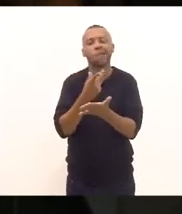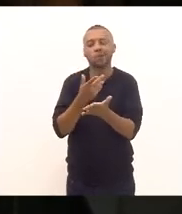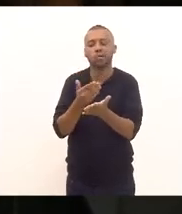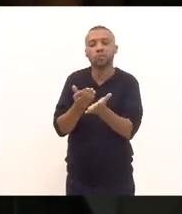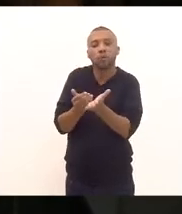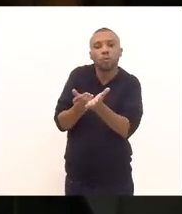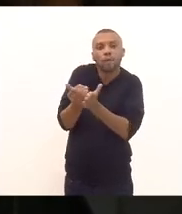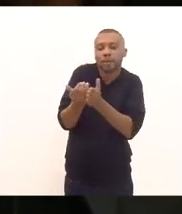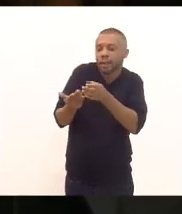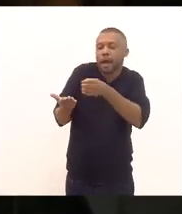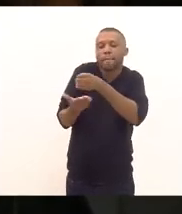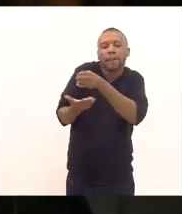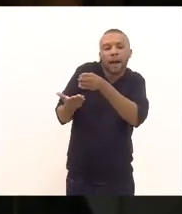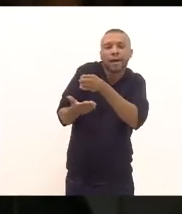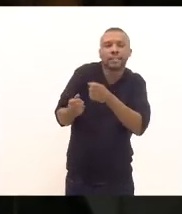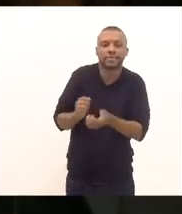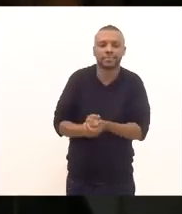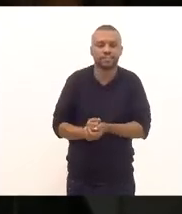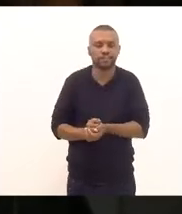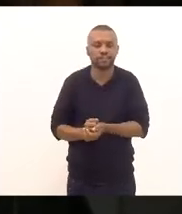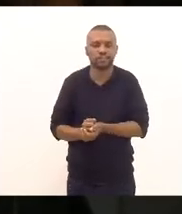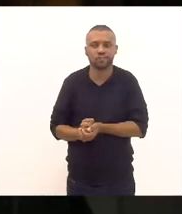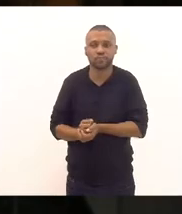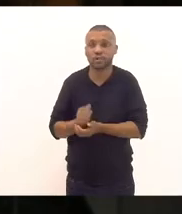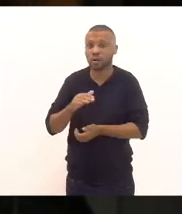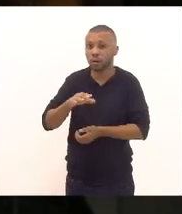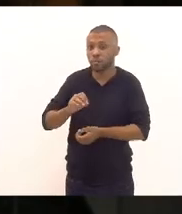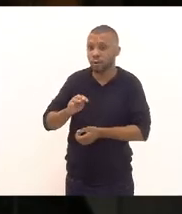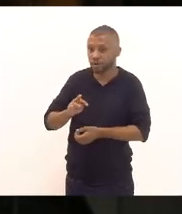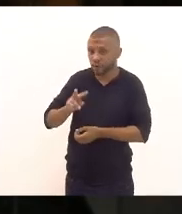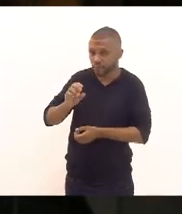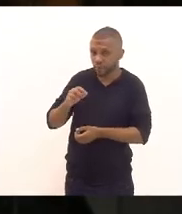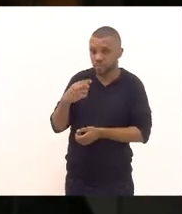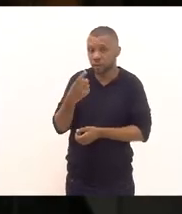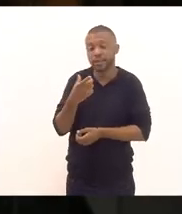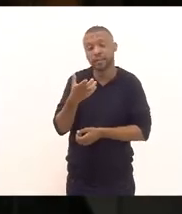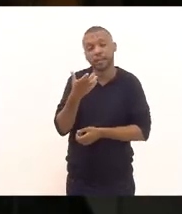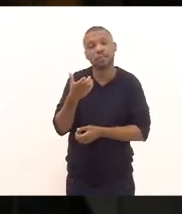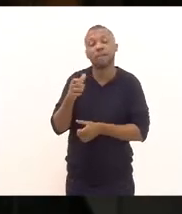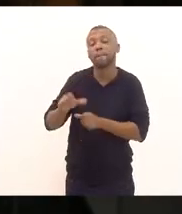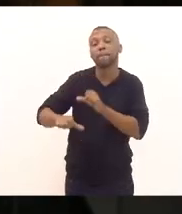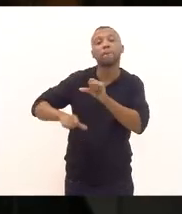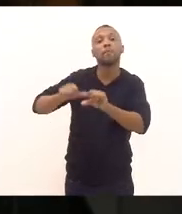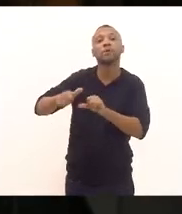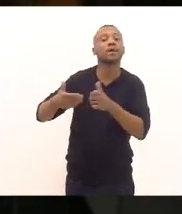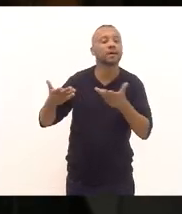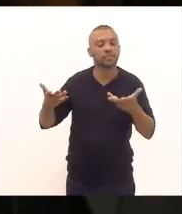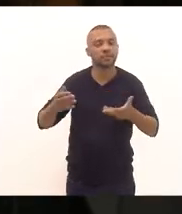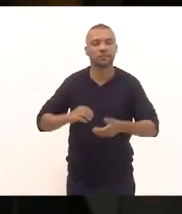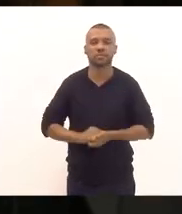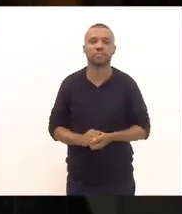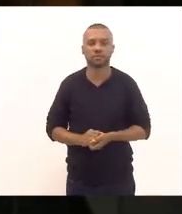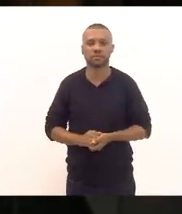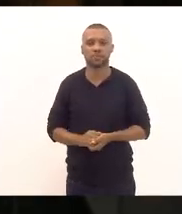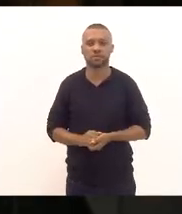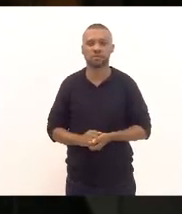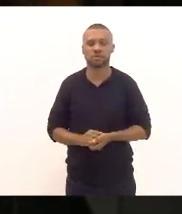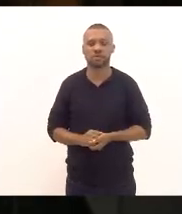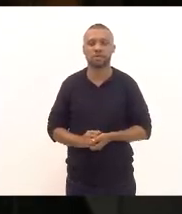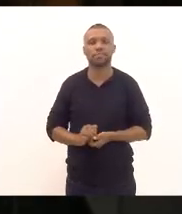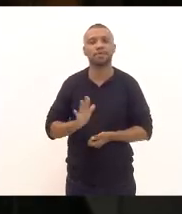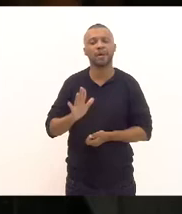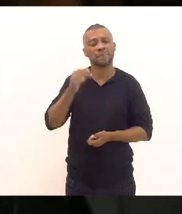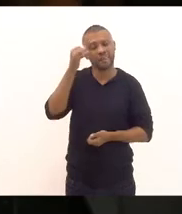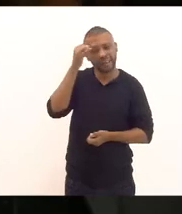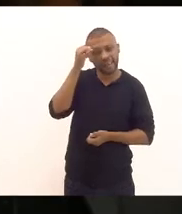origem a razão pela qual é que a gente quer mudar isso machucar que não